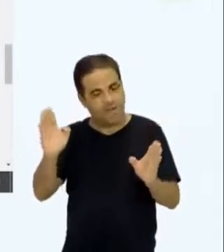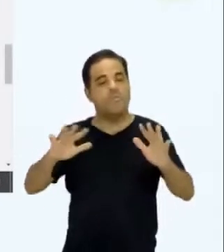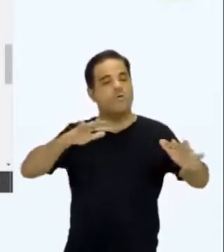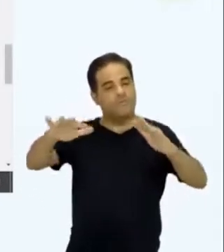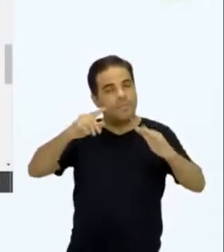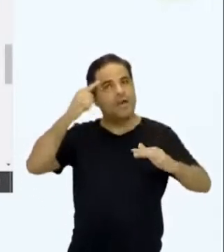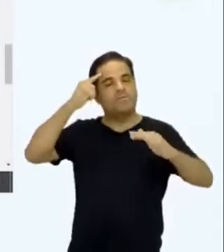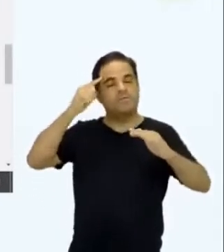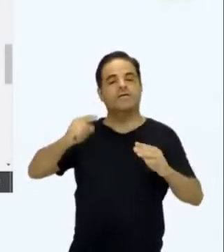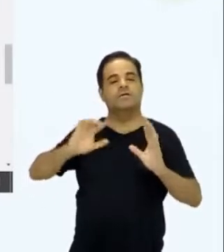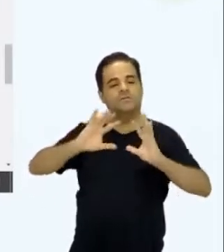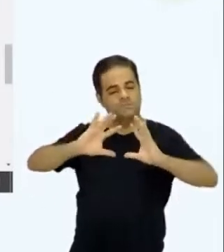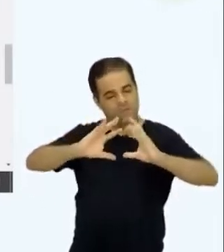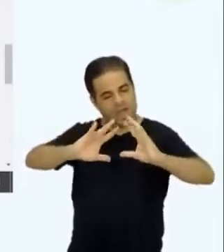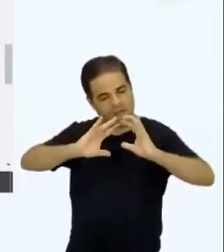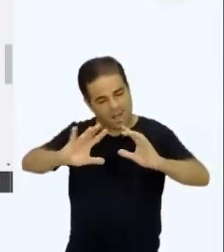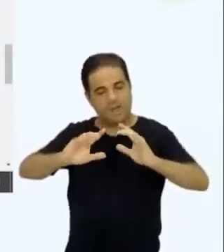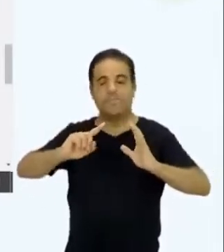nosso servomotor.